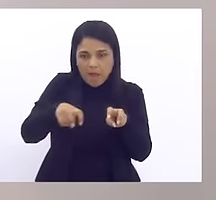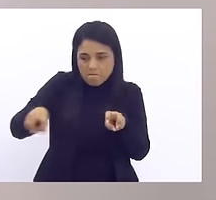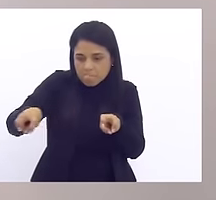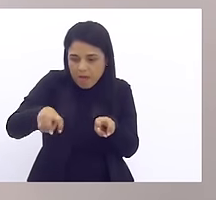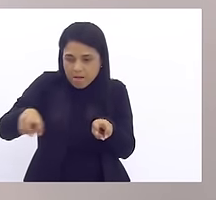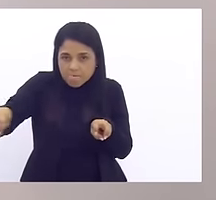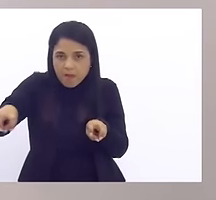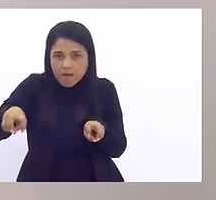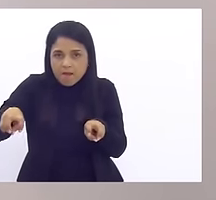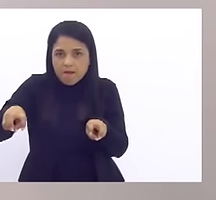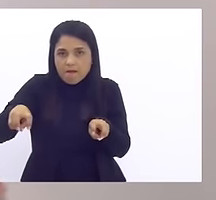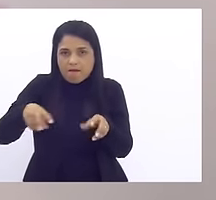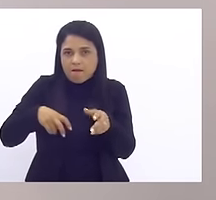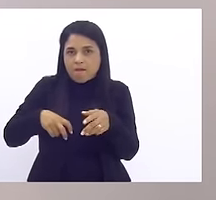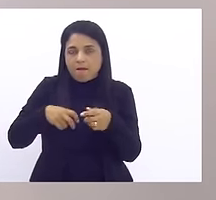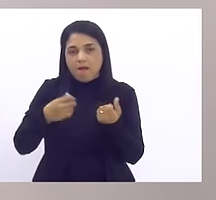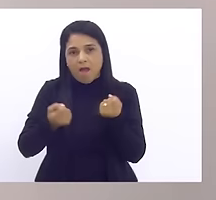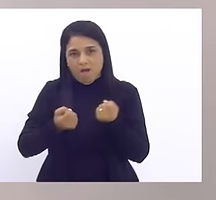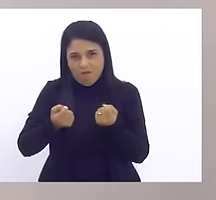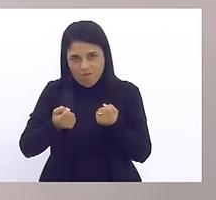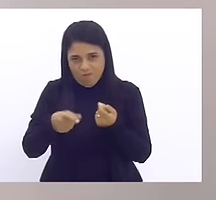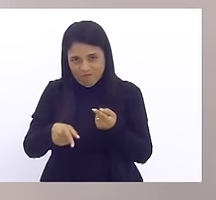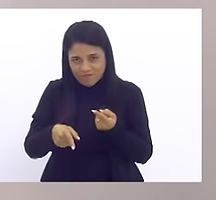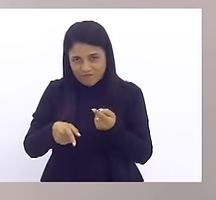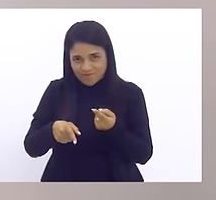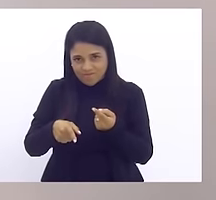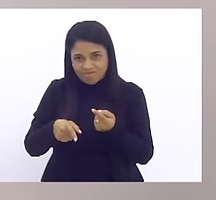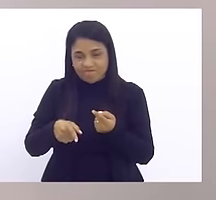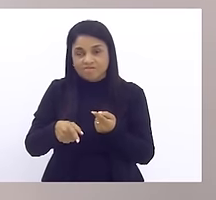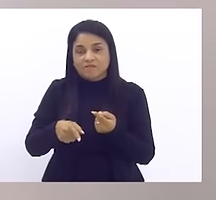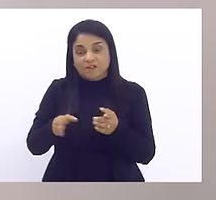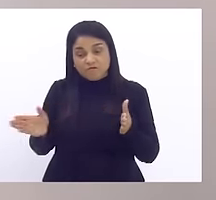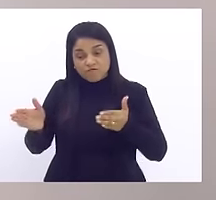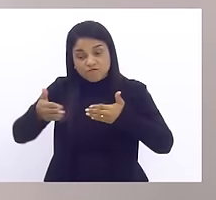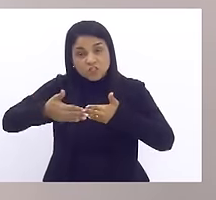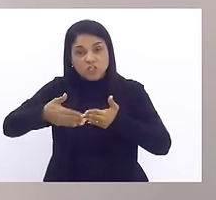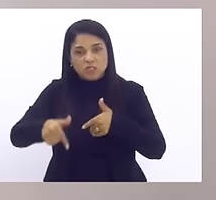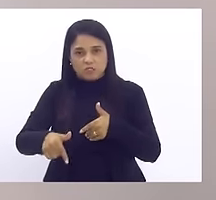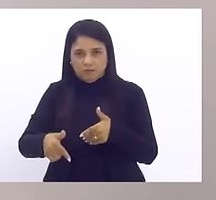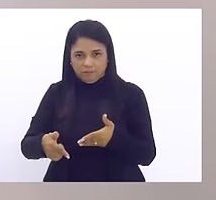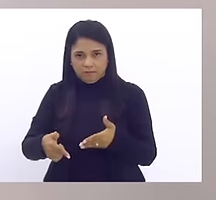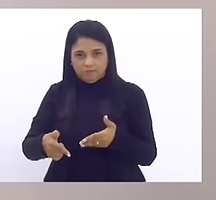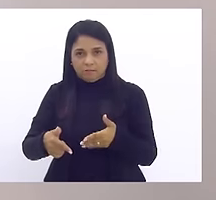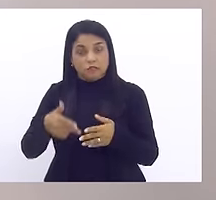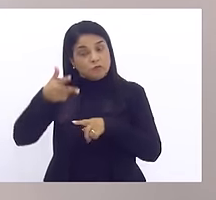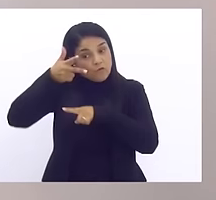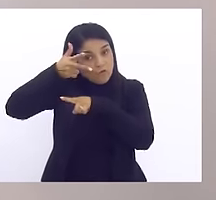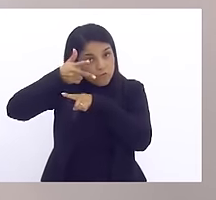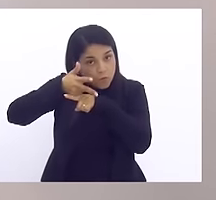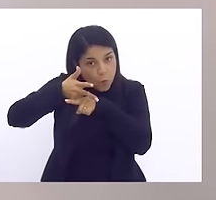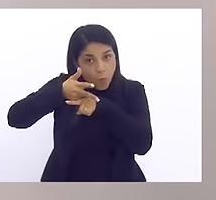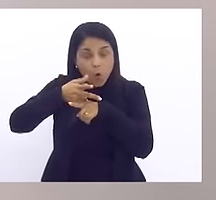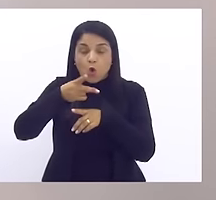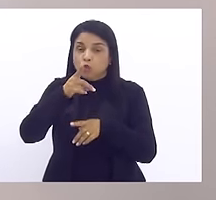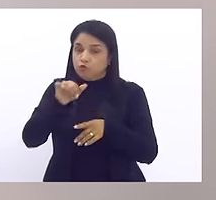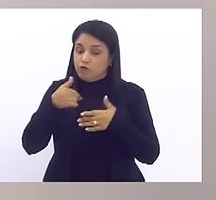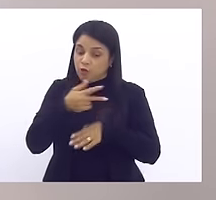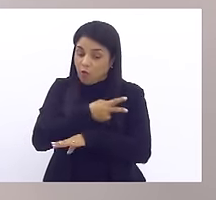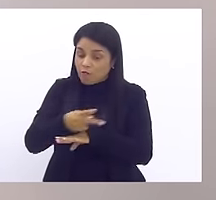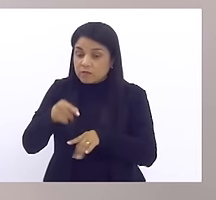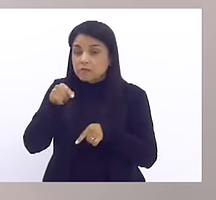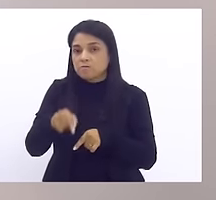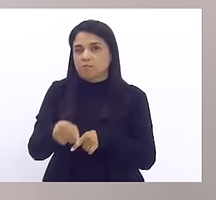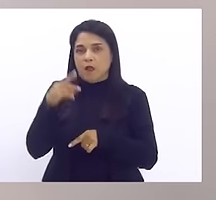o oficial do Corpo de Bombeiros deu notificação ao preposto que aqui está no dia está filmado dizendo que não